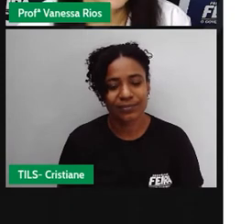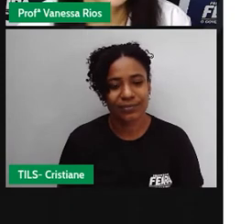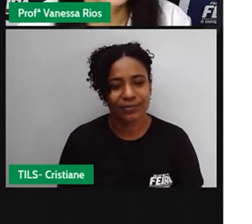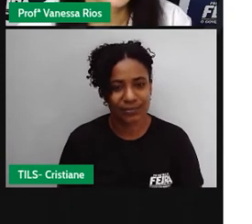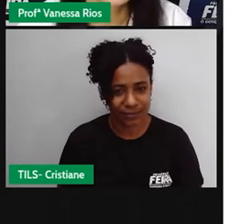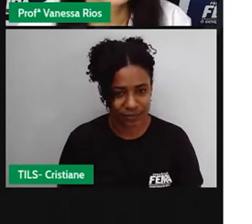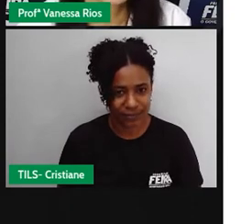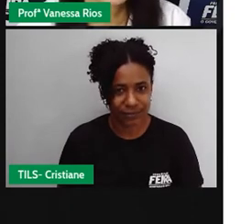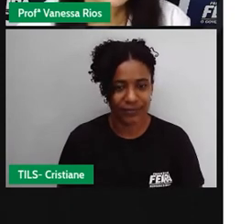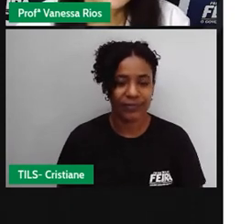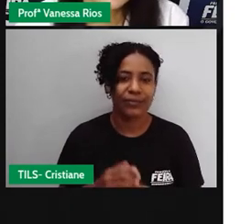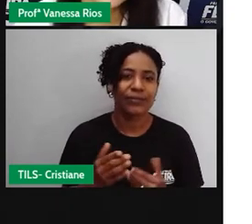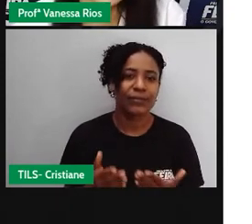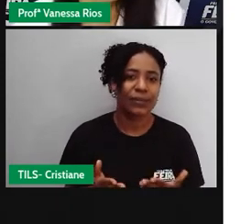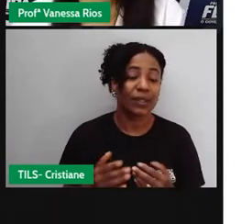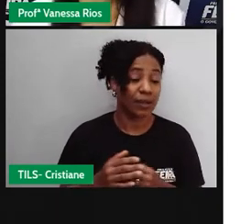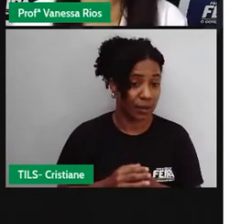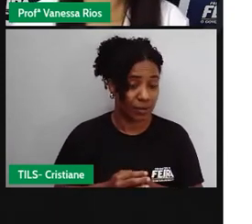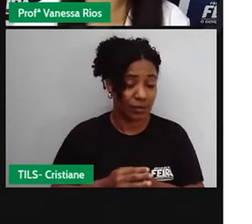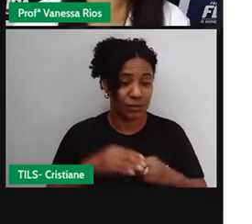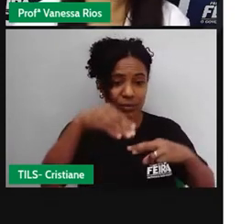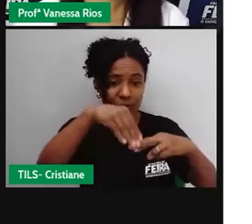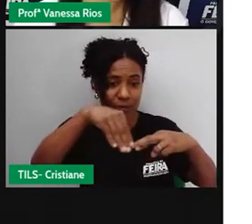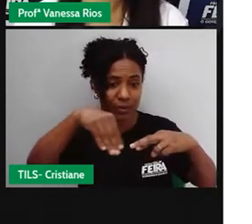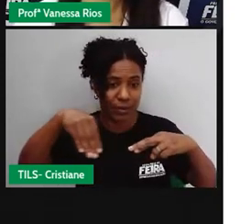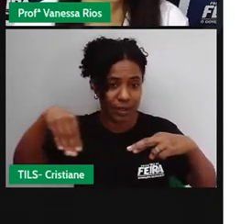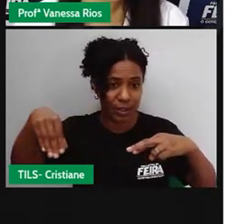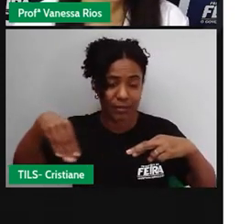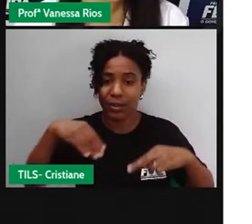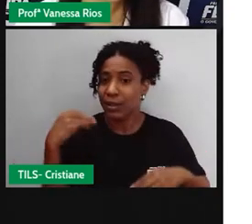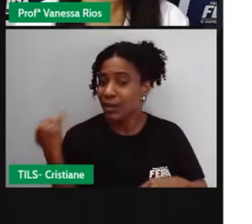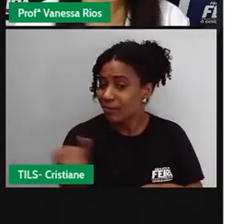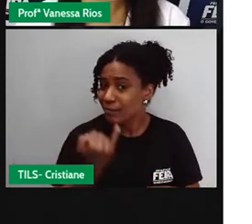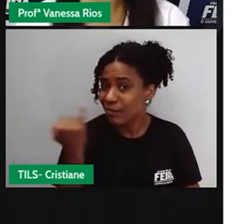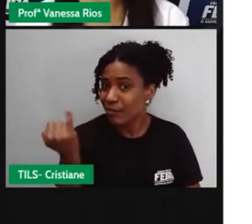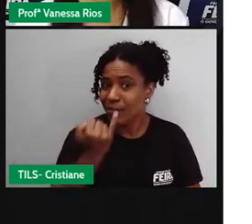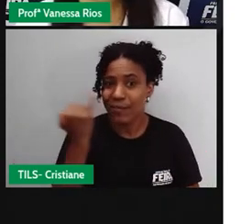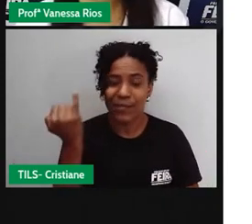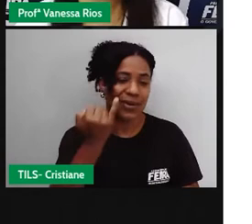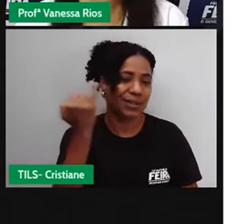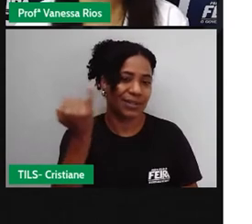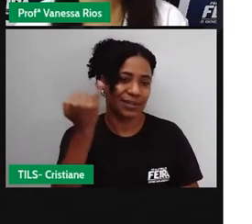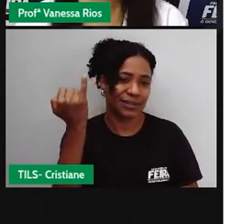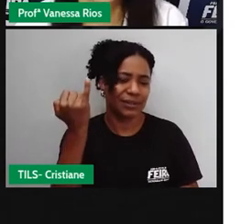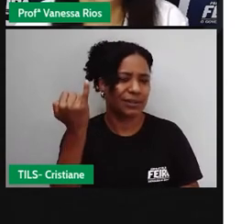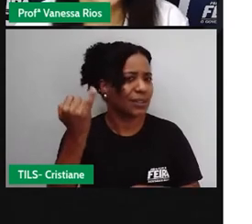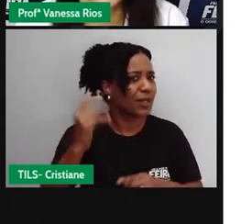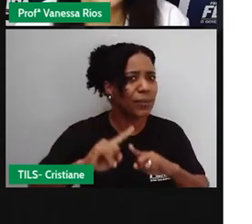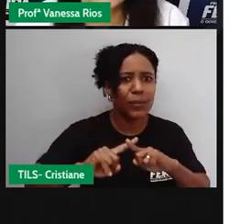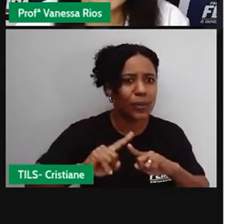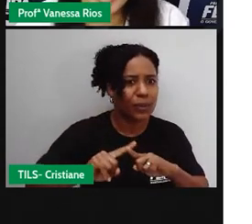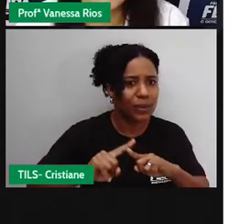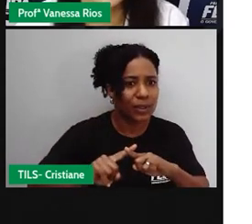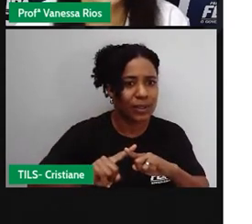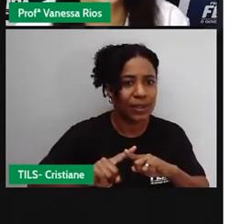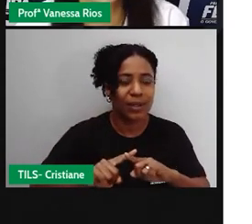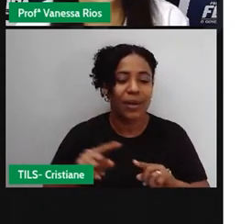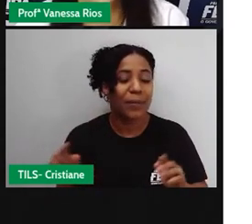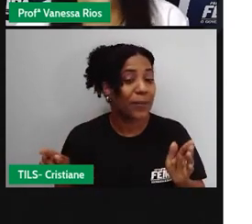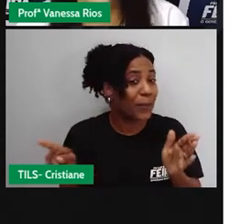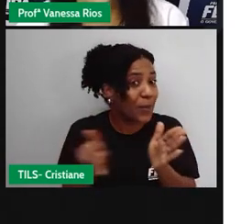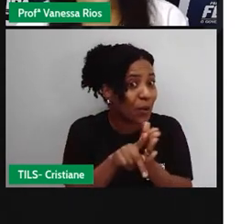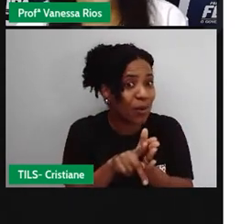Os cordéis, eles são muito importantes, porque eles são fonte de preservação da identidade regional e